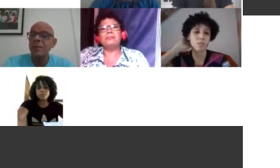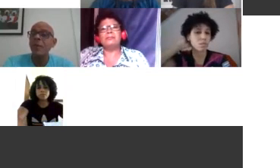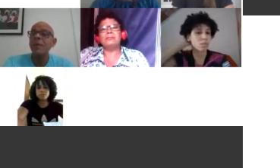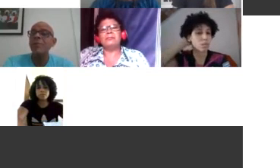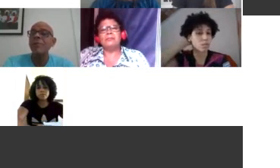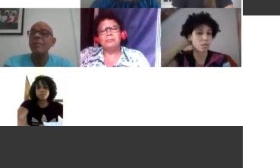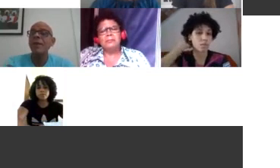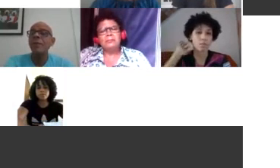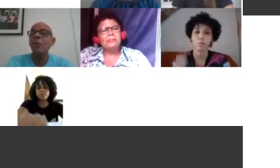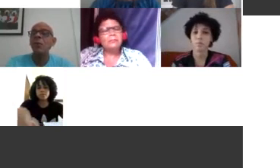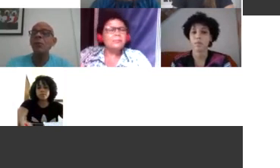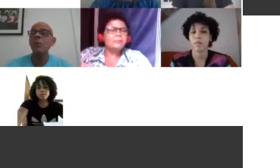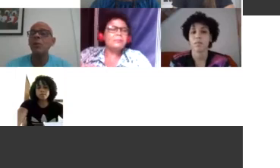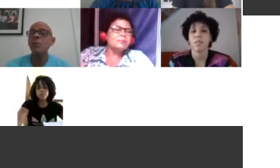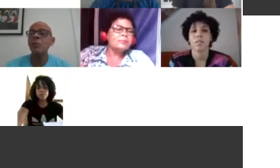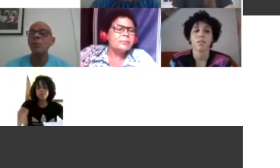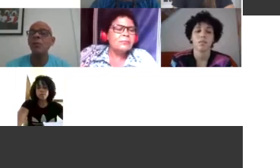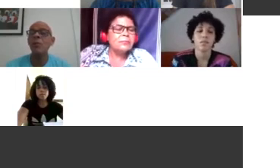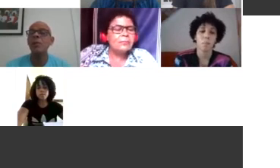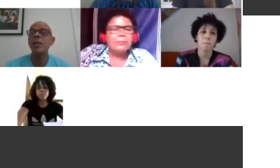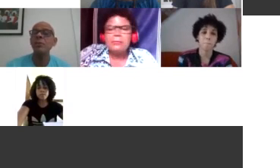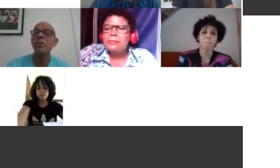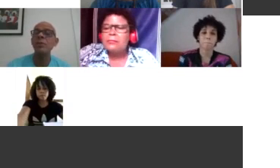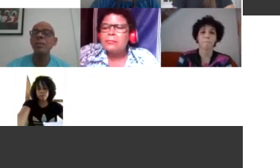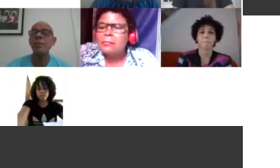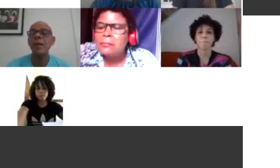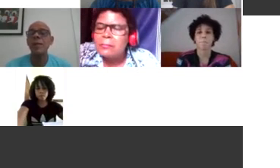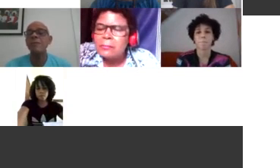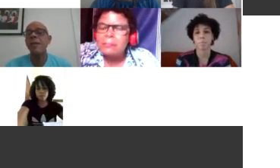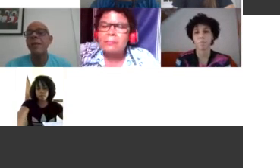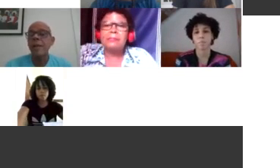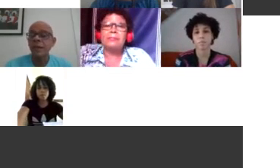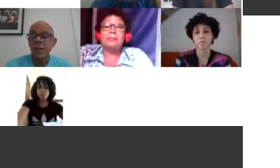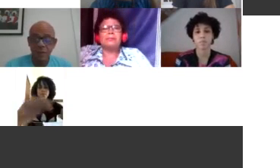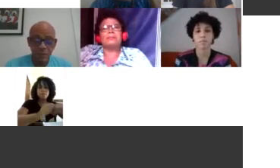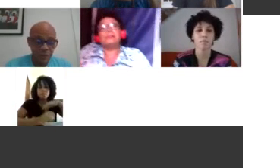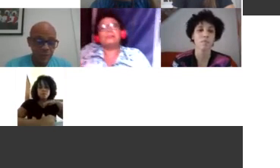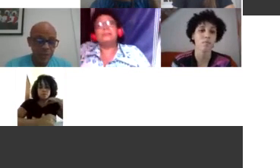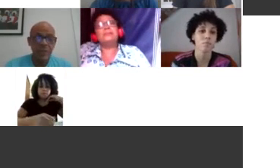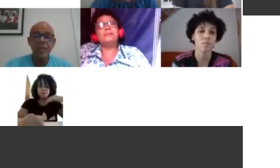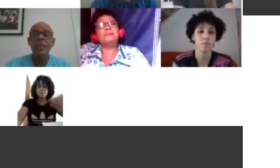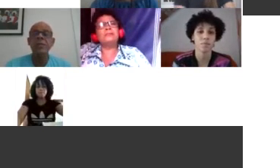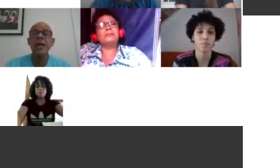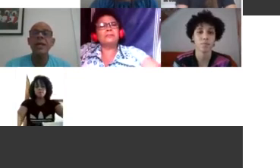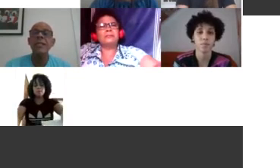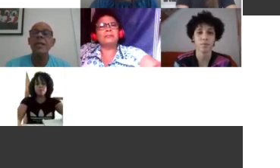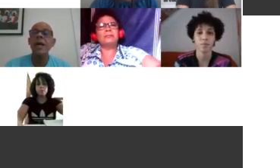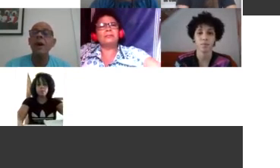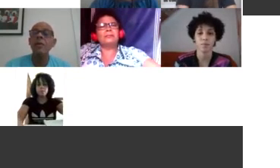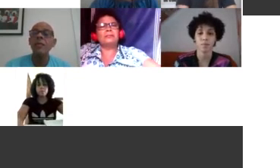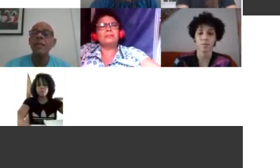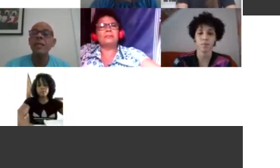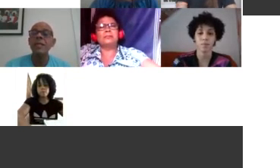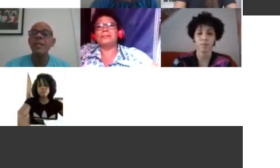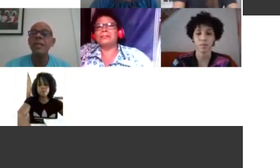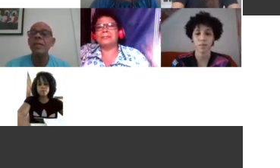vão nesse momento, né, falar um pouco do nosso subprojeto multidisciplinar, Educação Física e Ciências Naturais, Ana